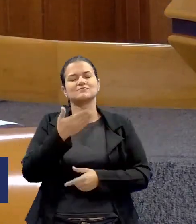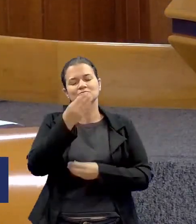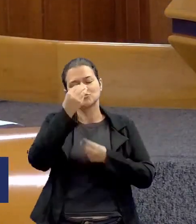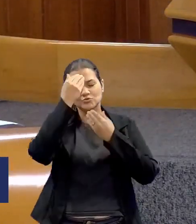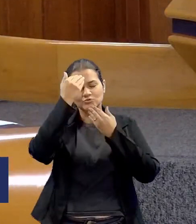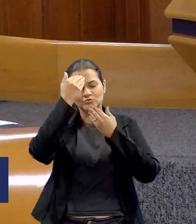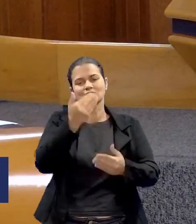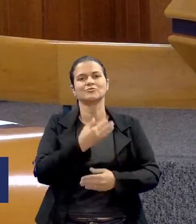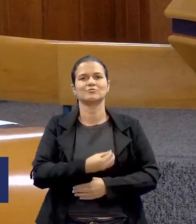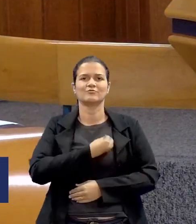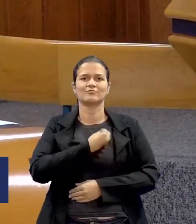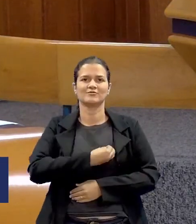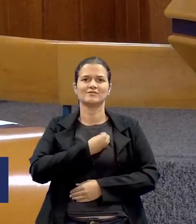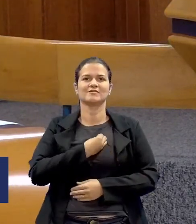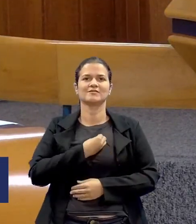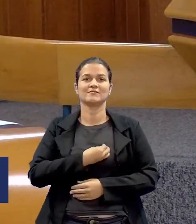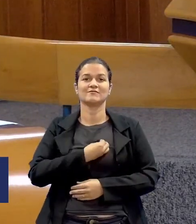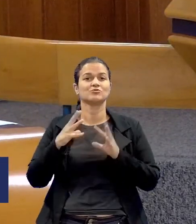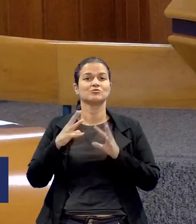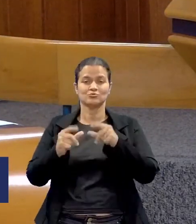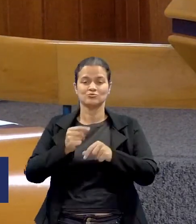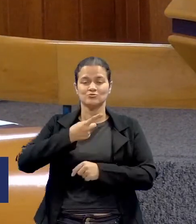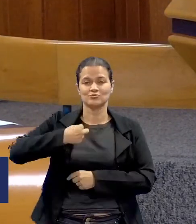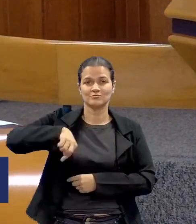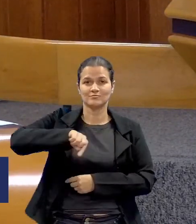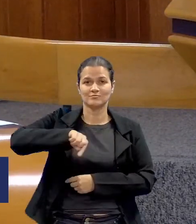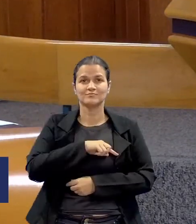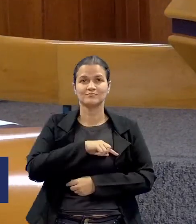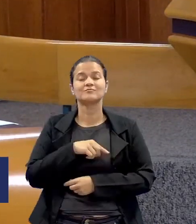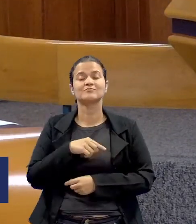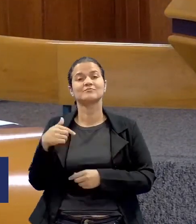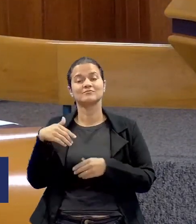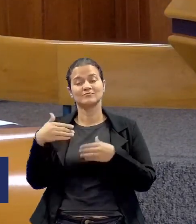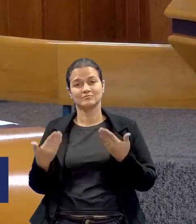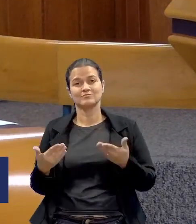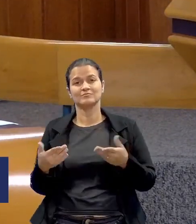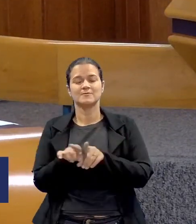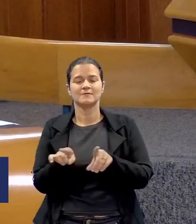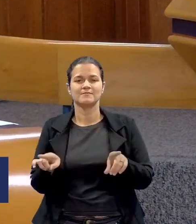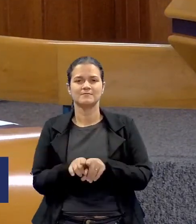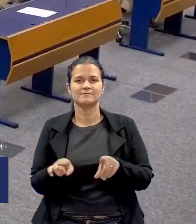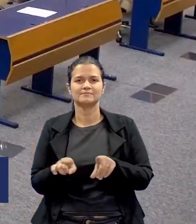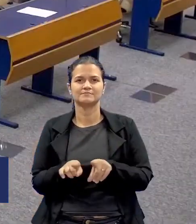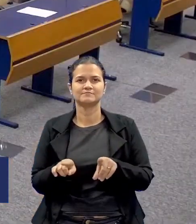existir na vida de todos nós. Clóvis Eco,